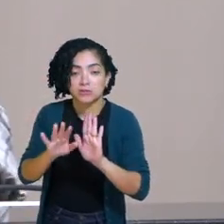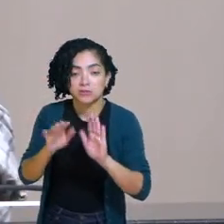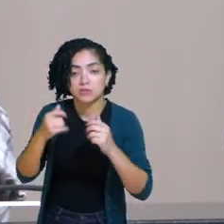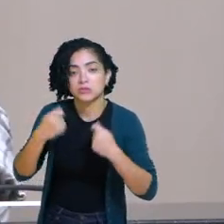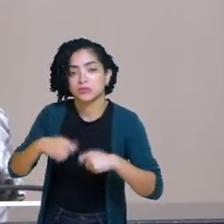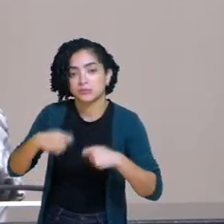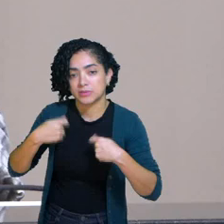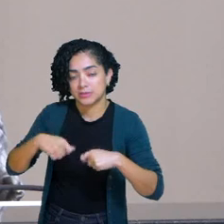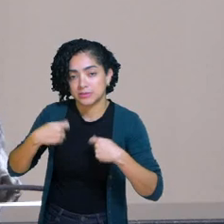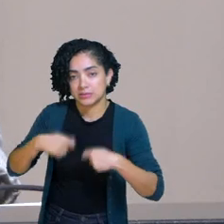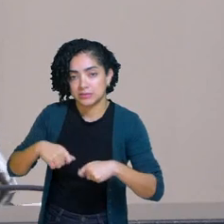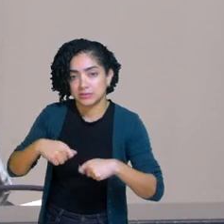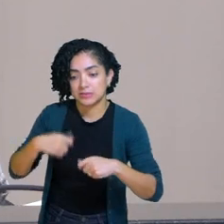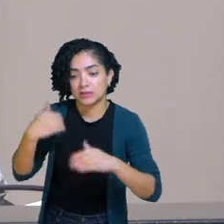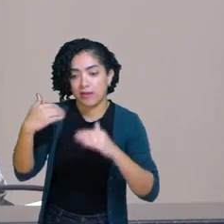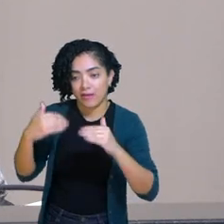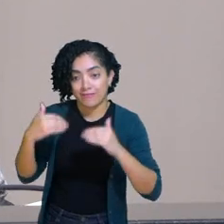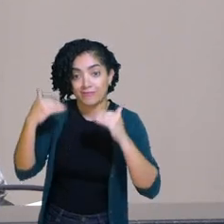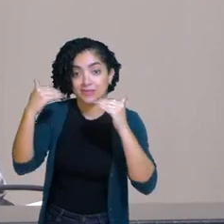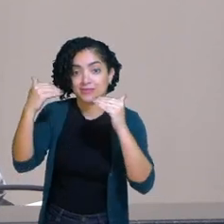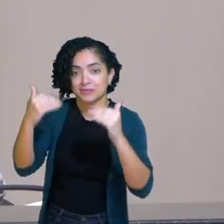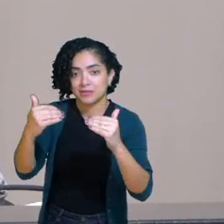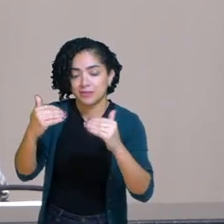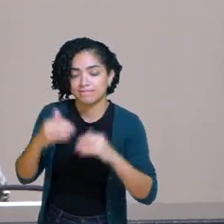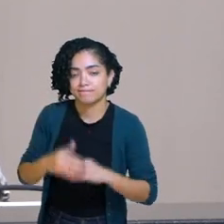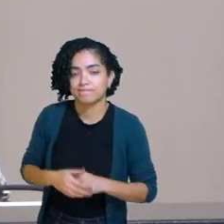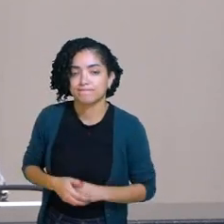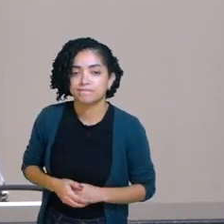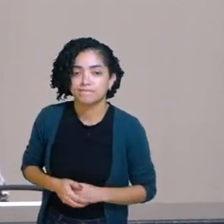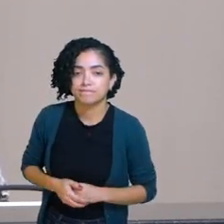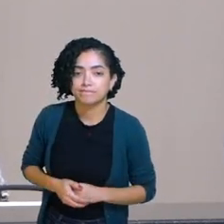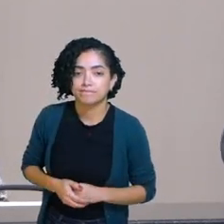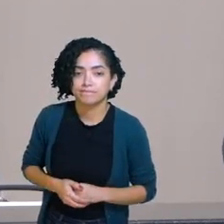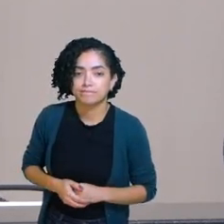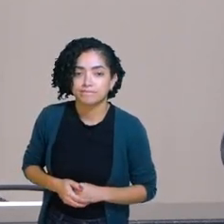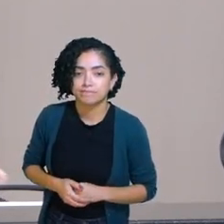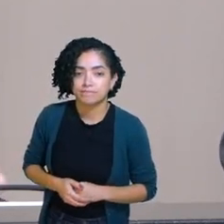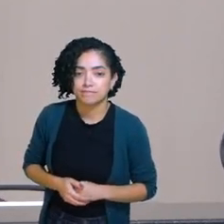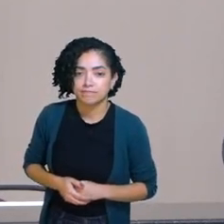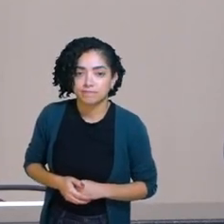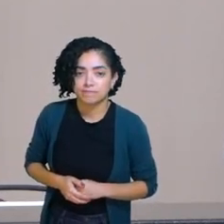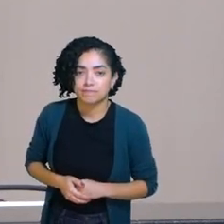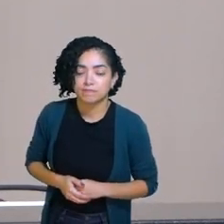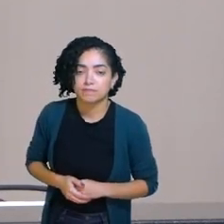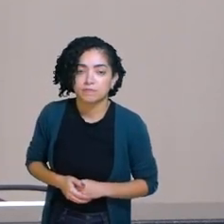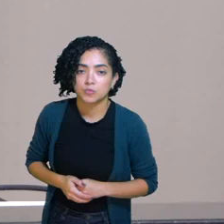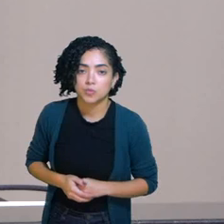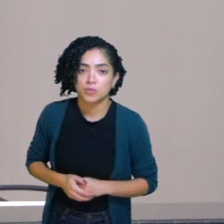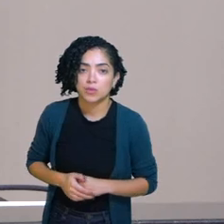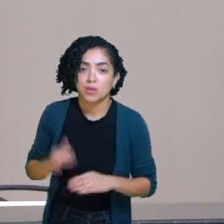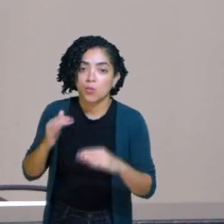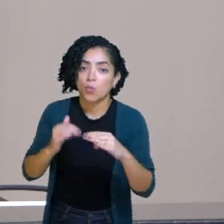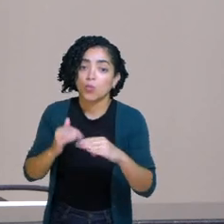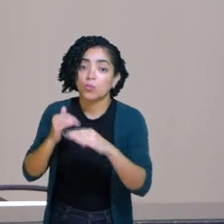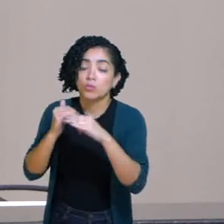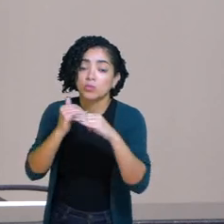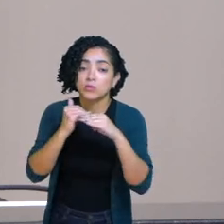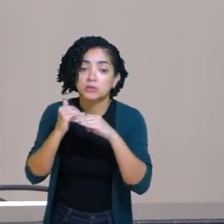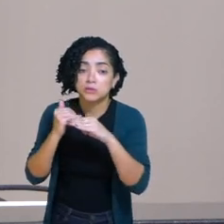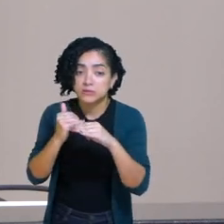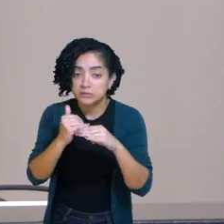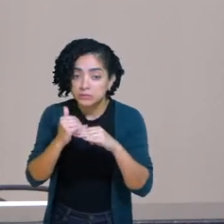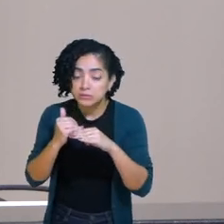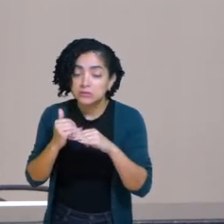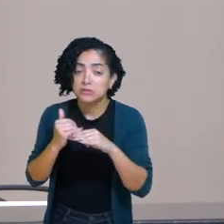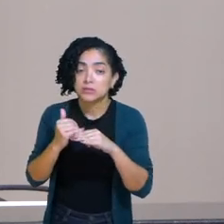precisa avançar nesse ponto maior Equidade no acesso e na oferta da formação